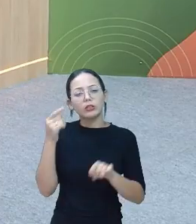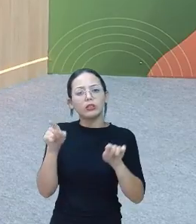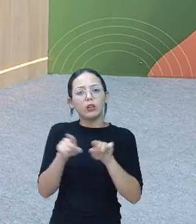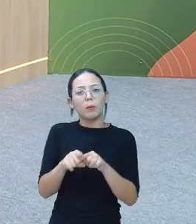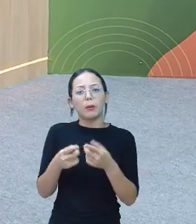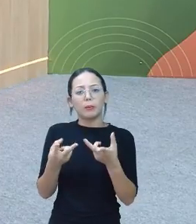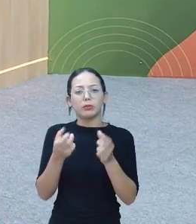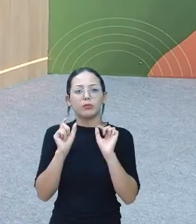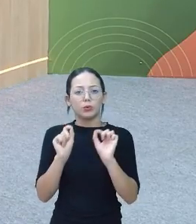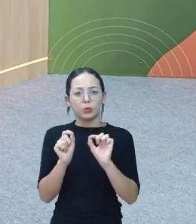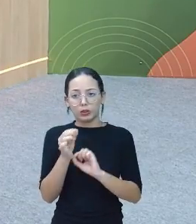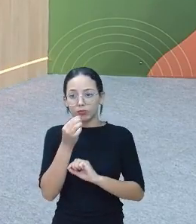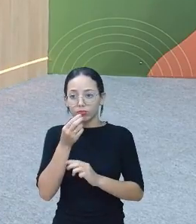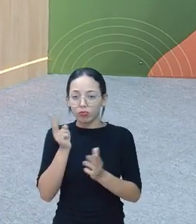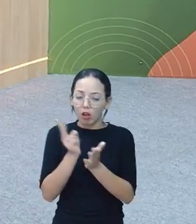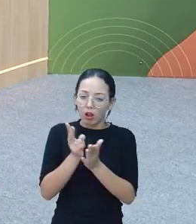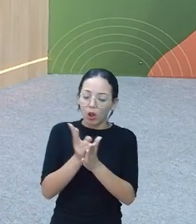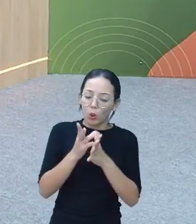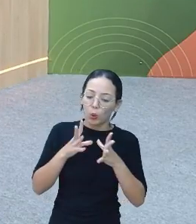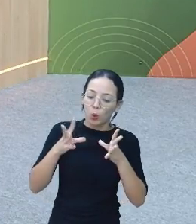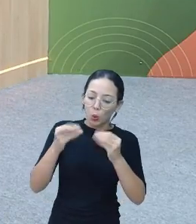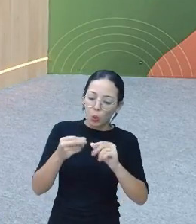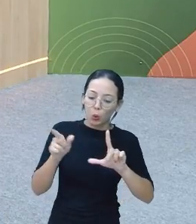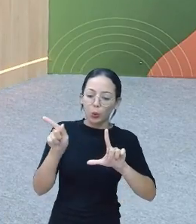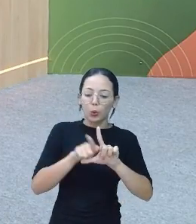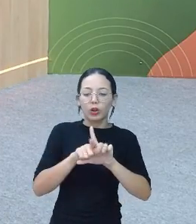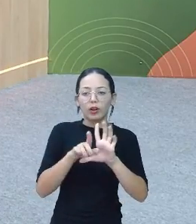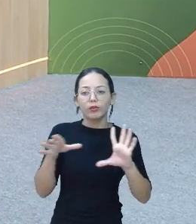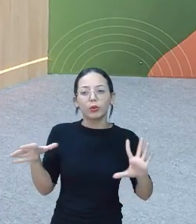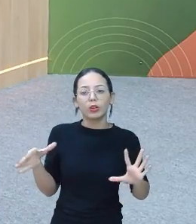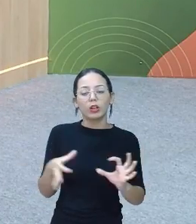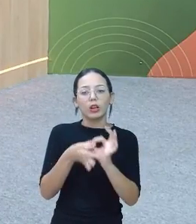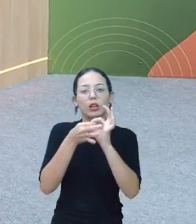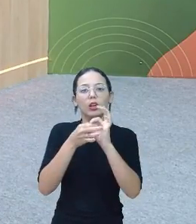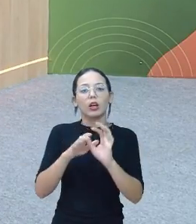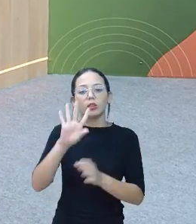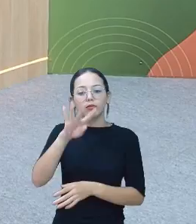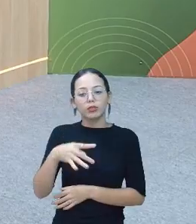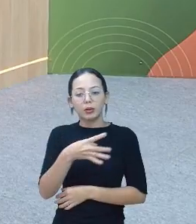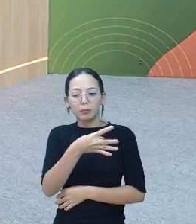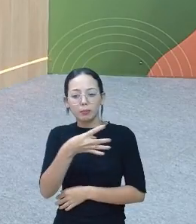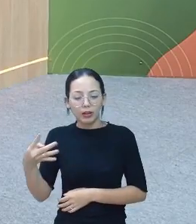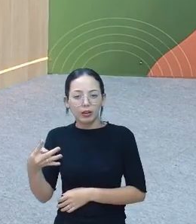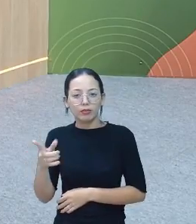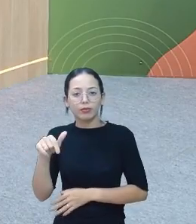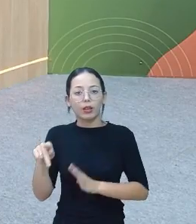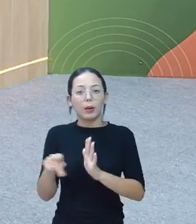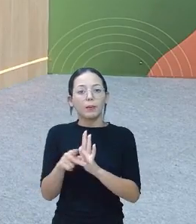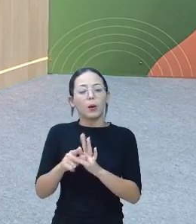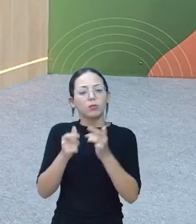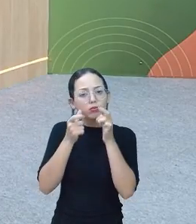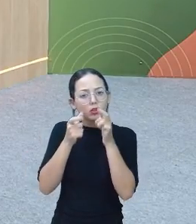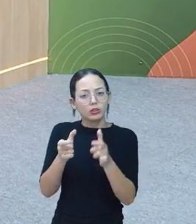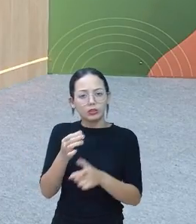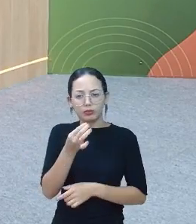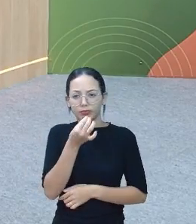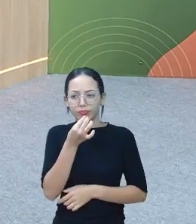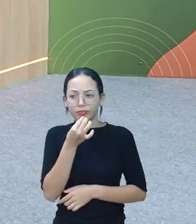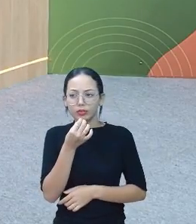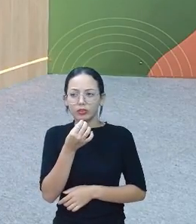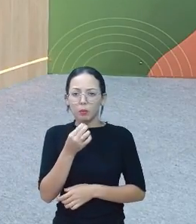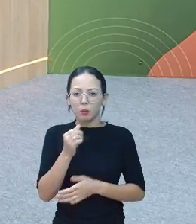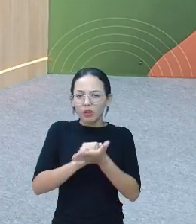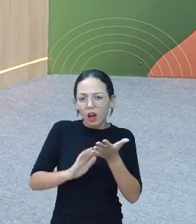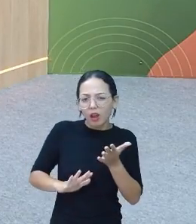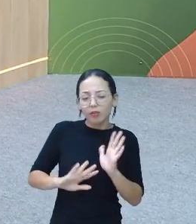perceber que todo gráfico, ele está relacionado a uma tabela. e é um exercício interessante. Quando eu digo exercício, não é uma tarefa